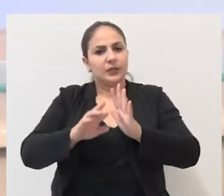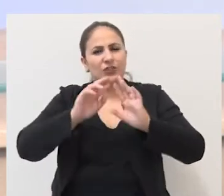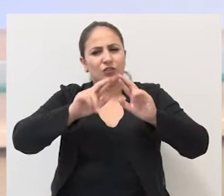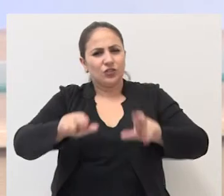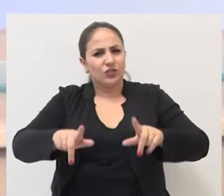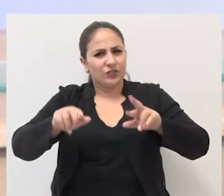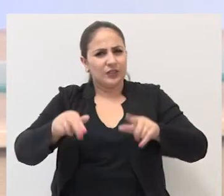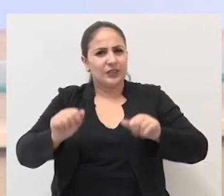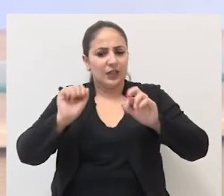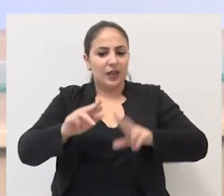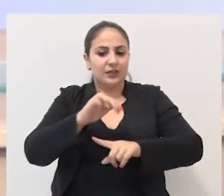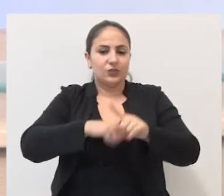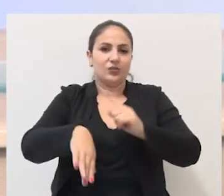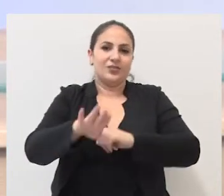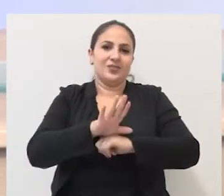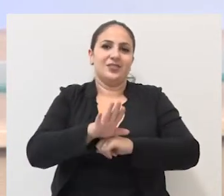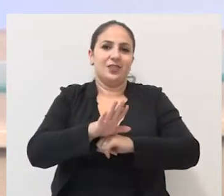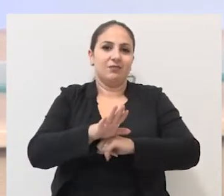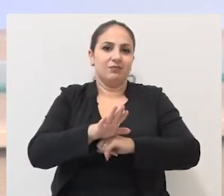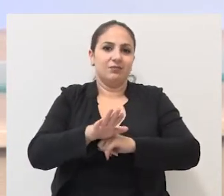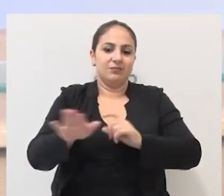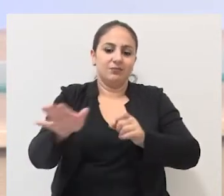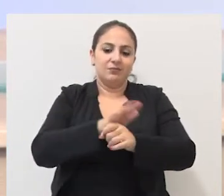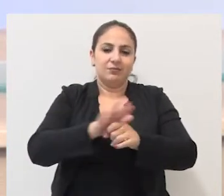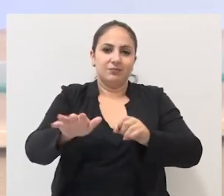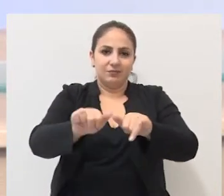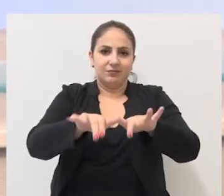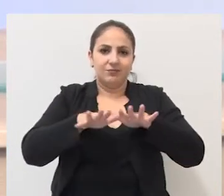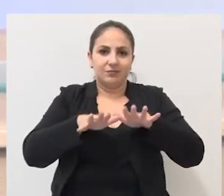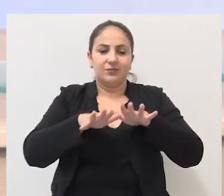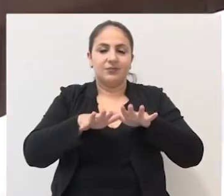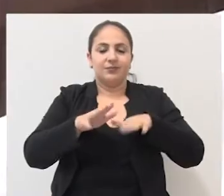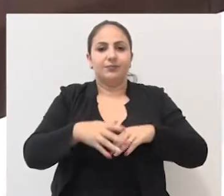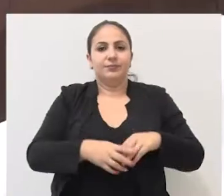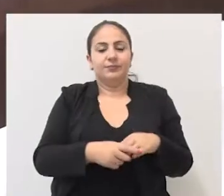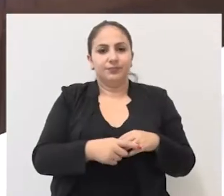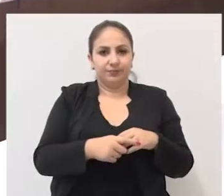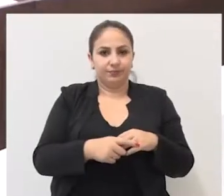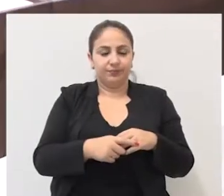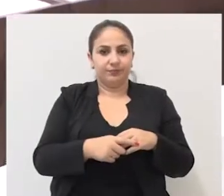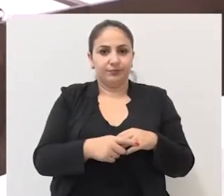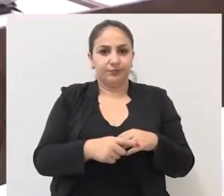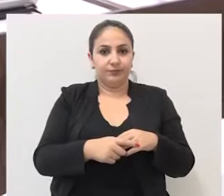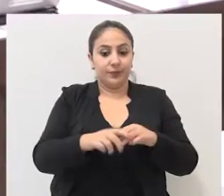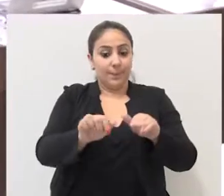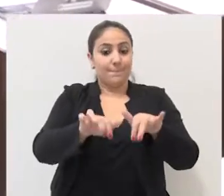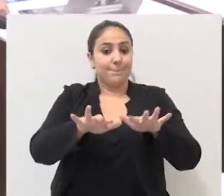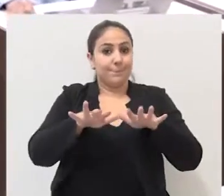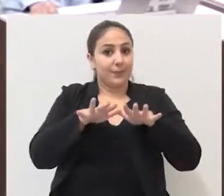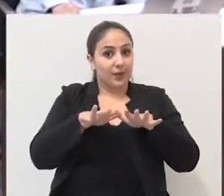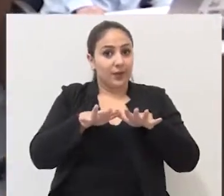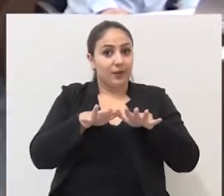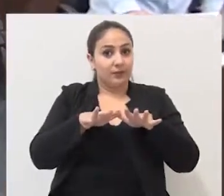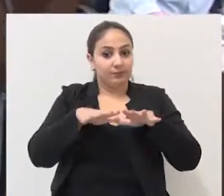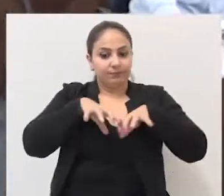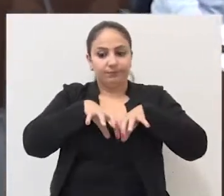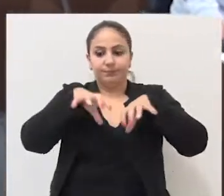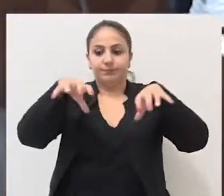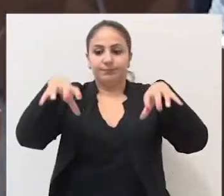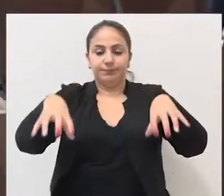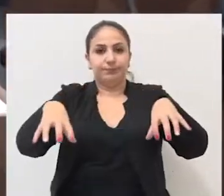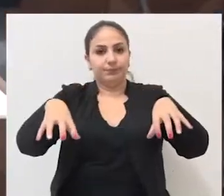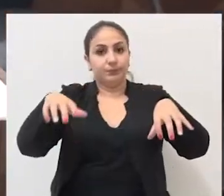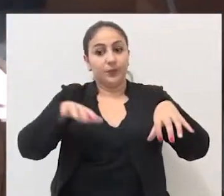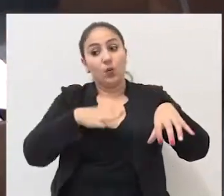de diferentes segmentos sociais lotaram a Casa do Povo. O plenário ficou literalmente